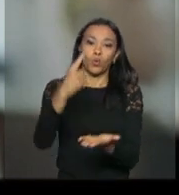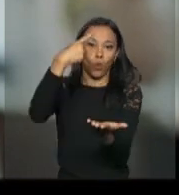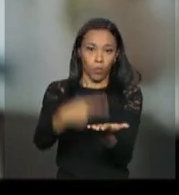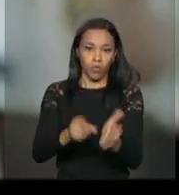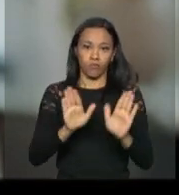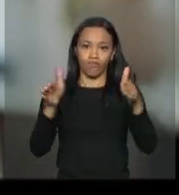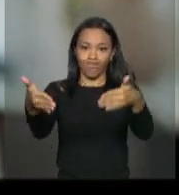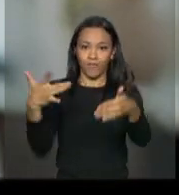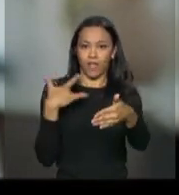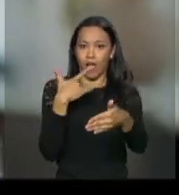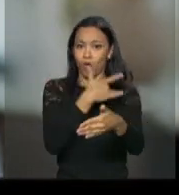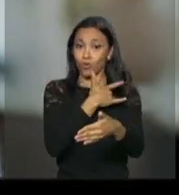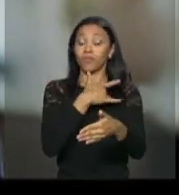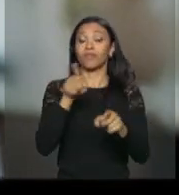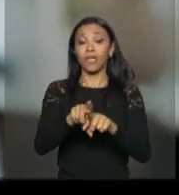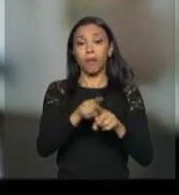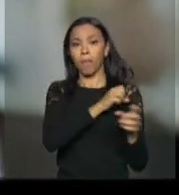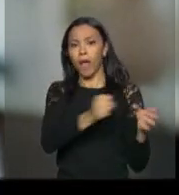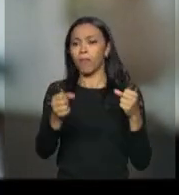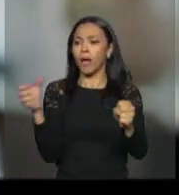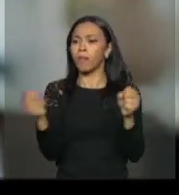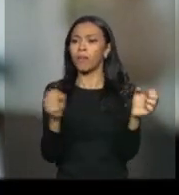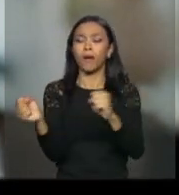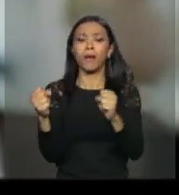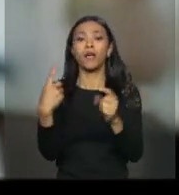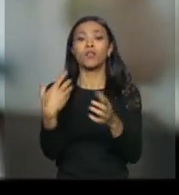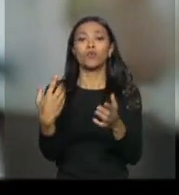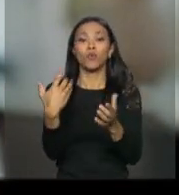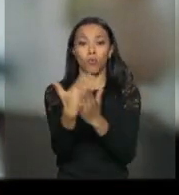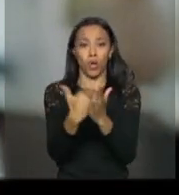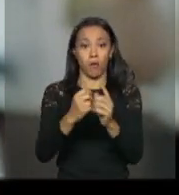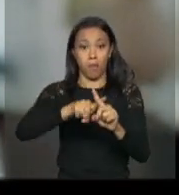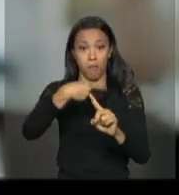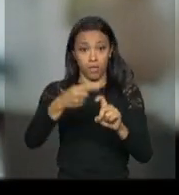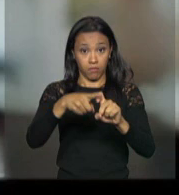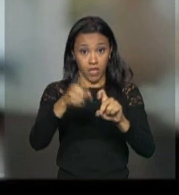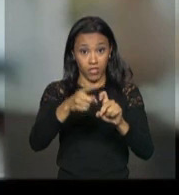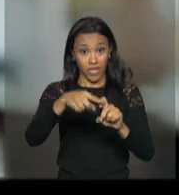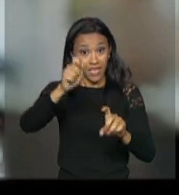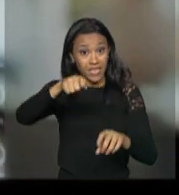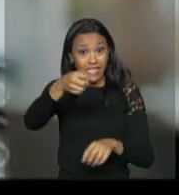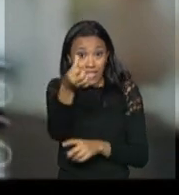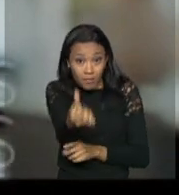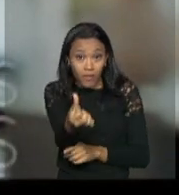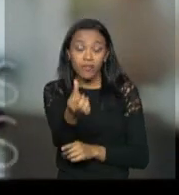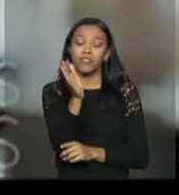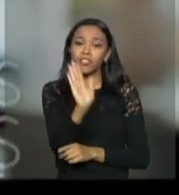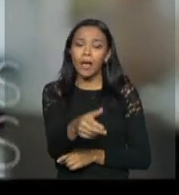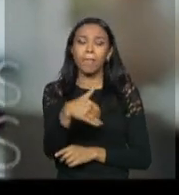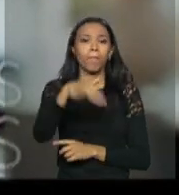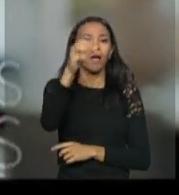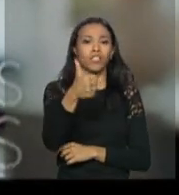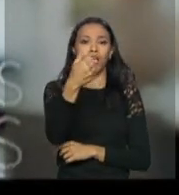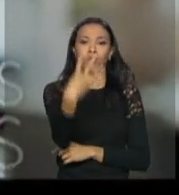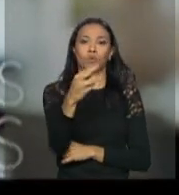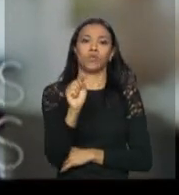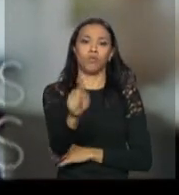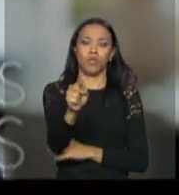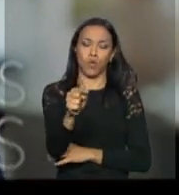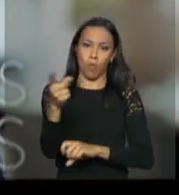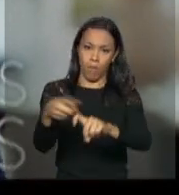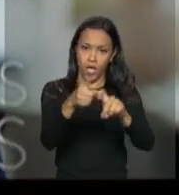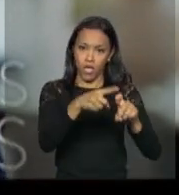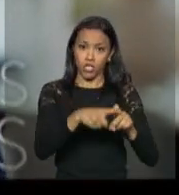viabilizou mais médicos e em apenas 6 meses já colocamos mais de 14 mil médicos em